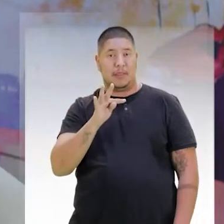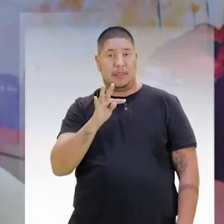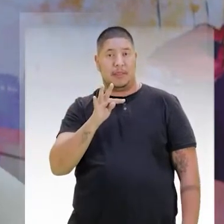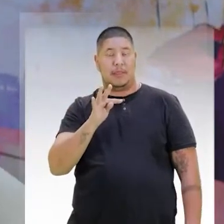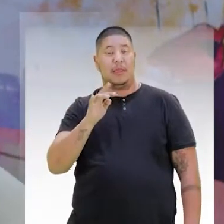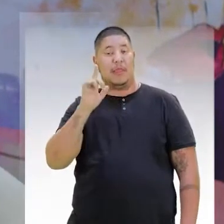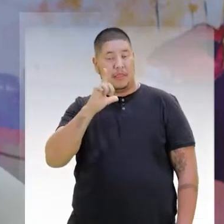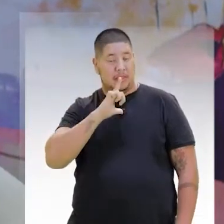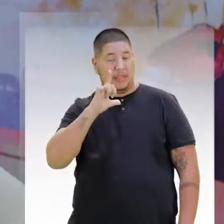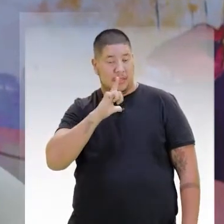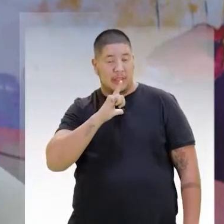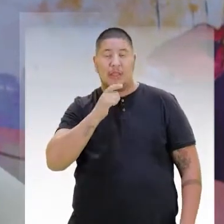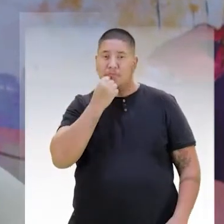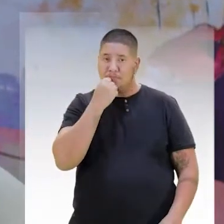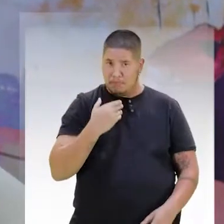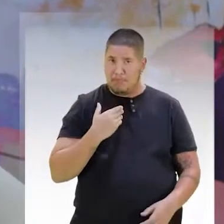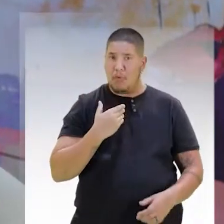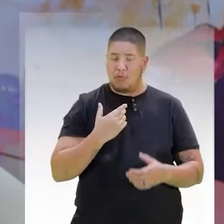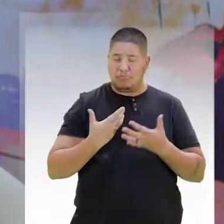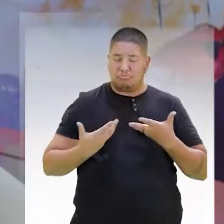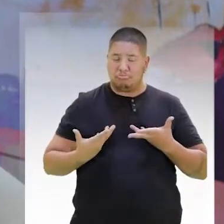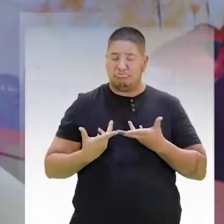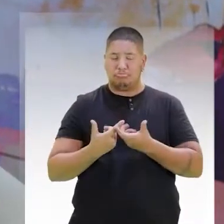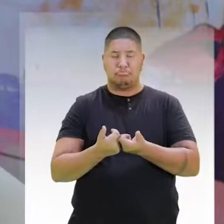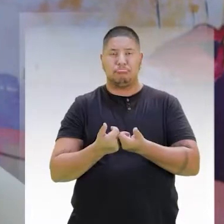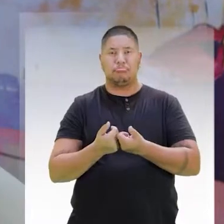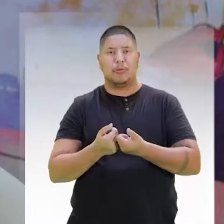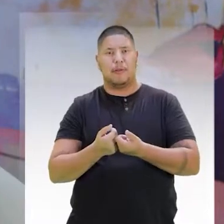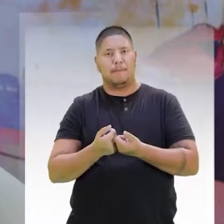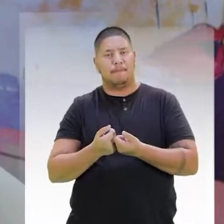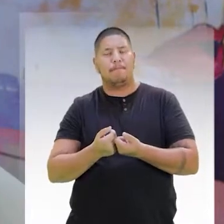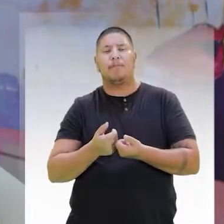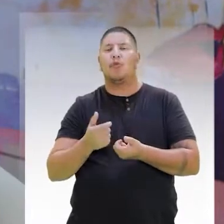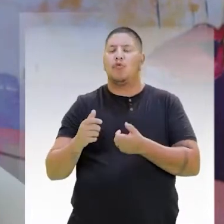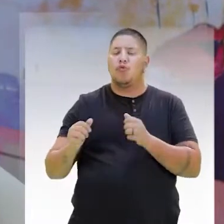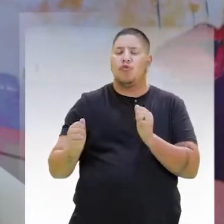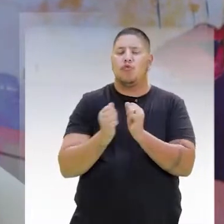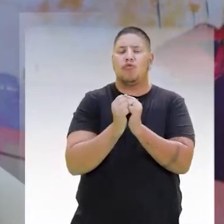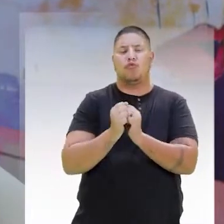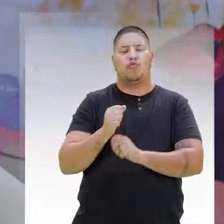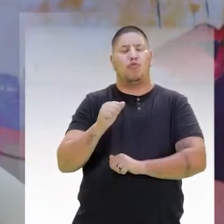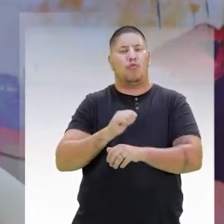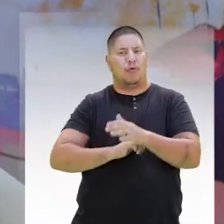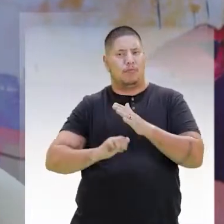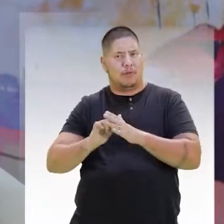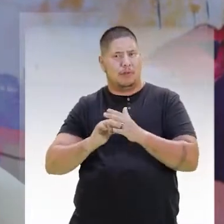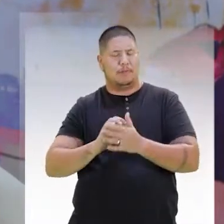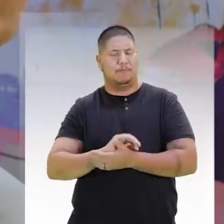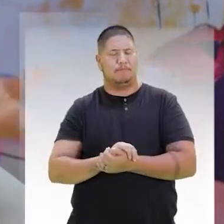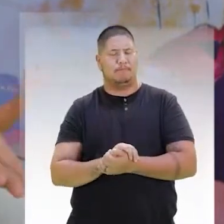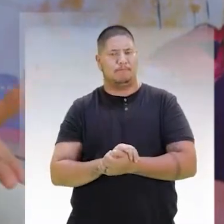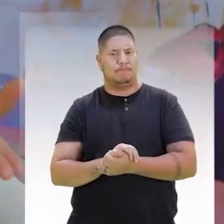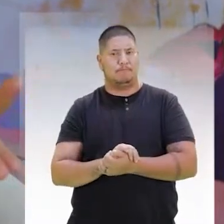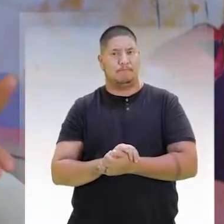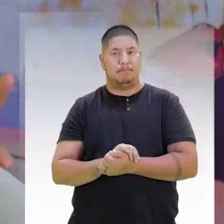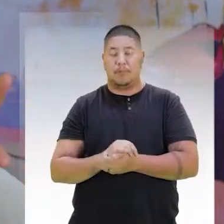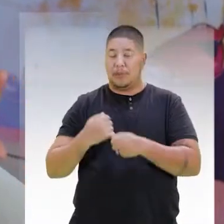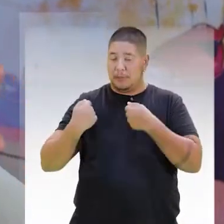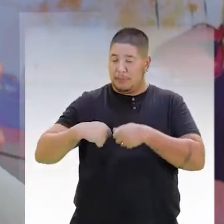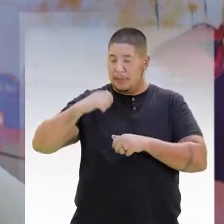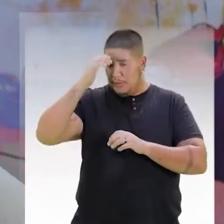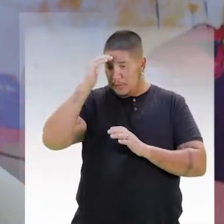Trabalho, tem tido bons êxitos, né, com empregadores e empregadoras que precisam